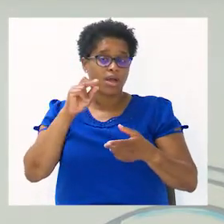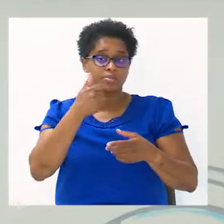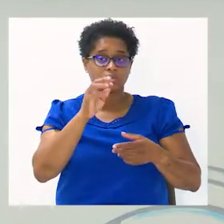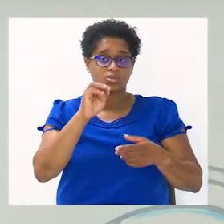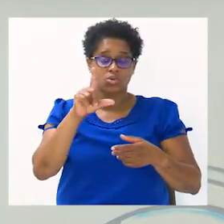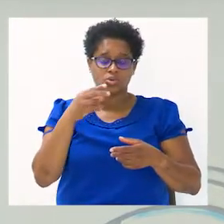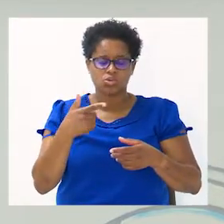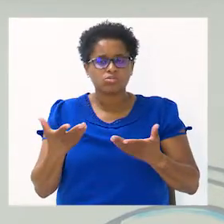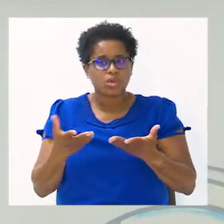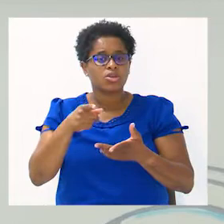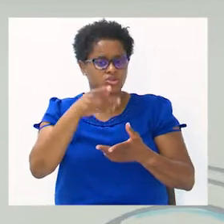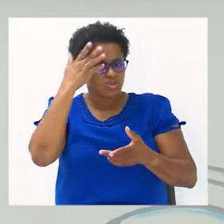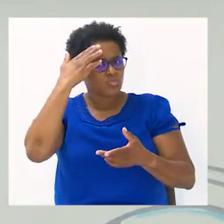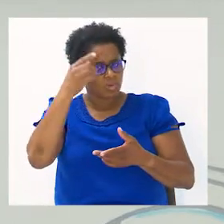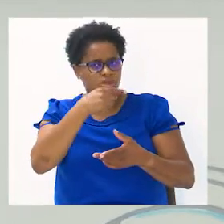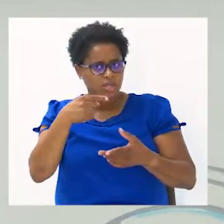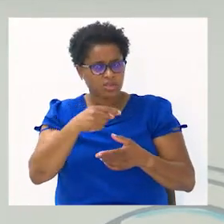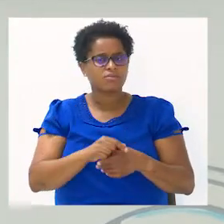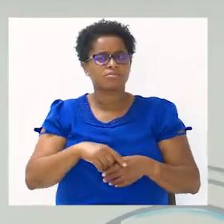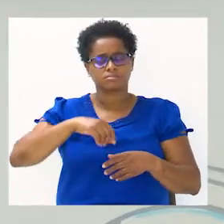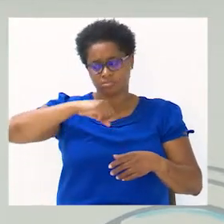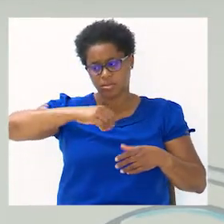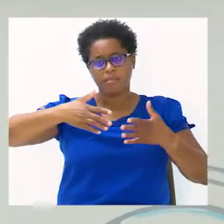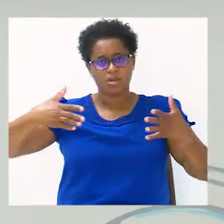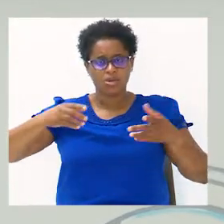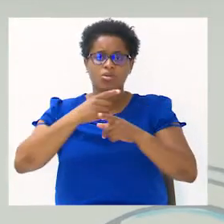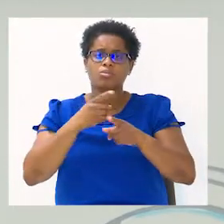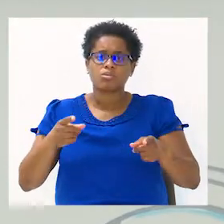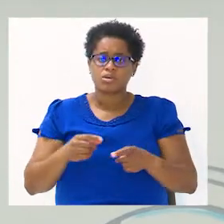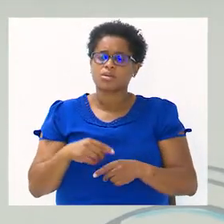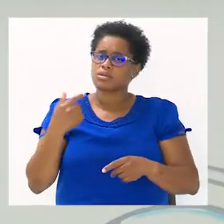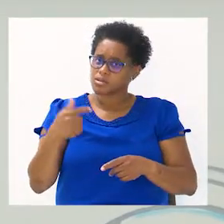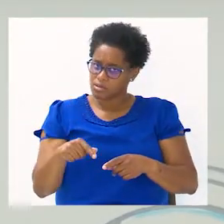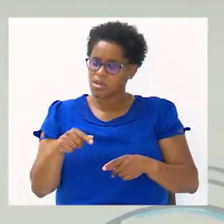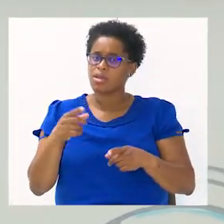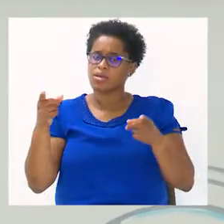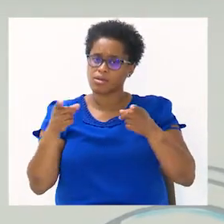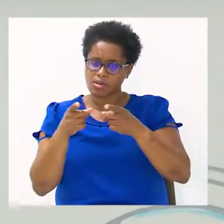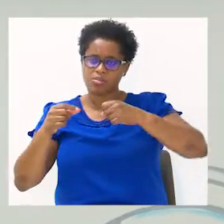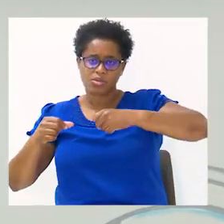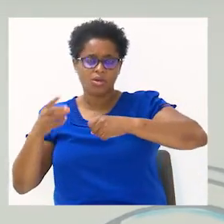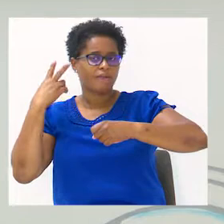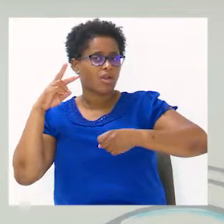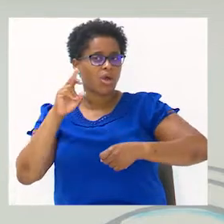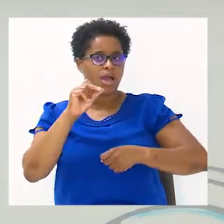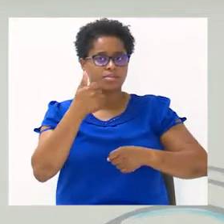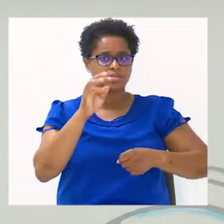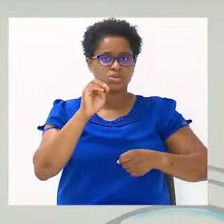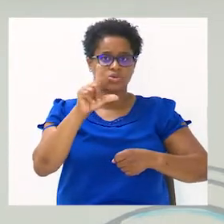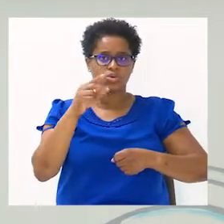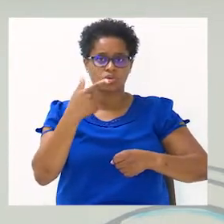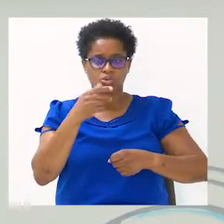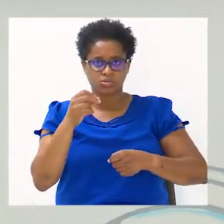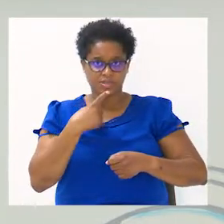logo, este número negativo é maior, por ter menor valor